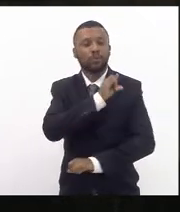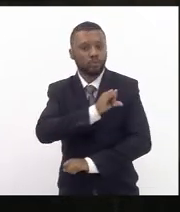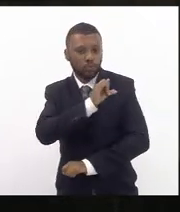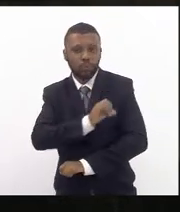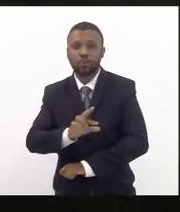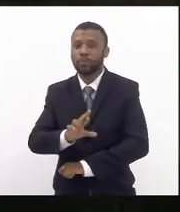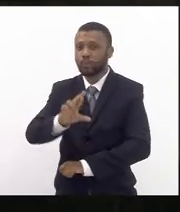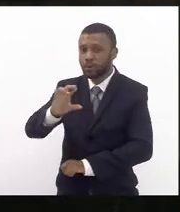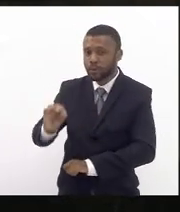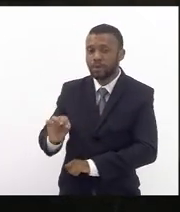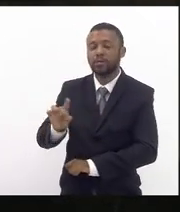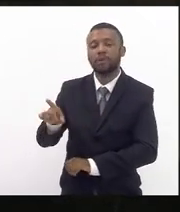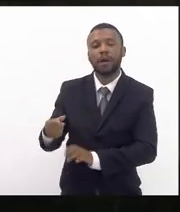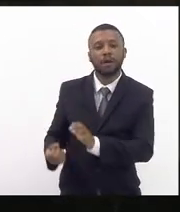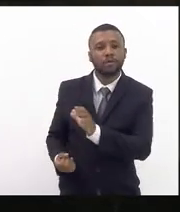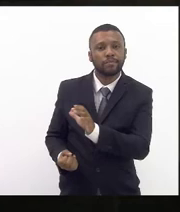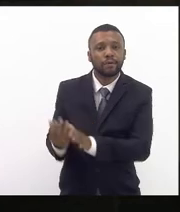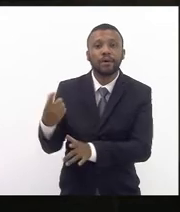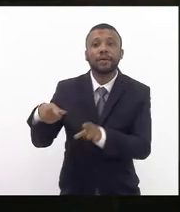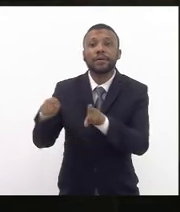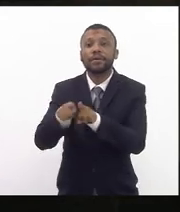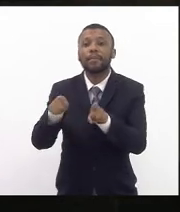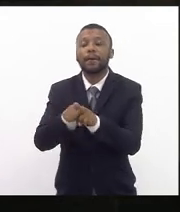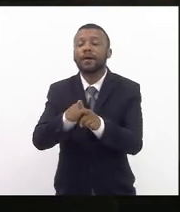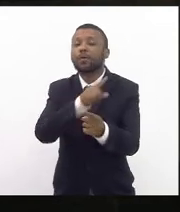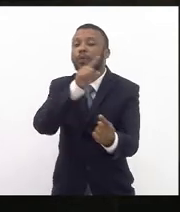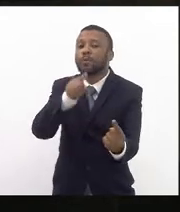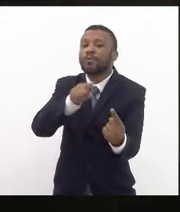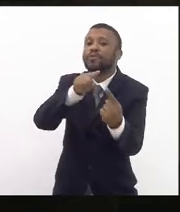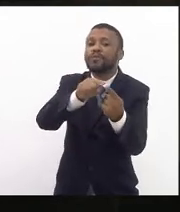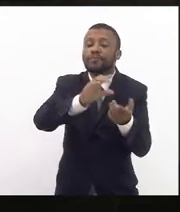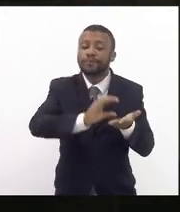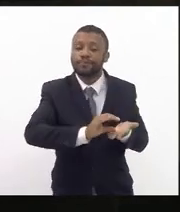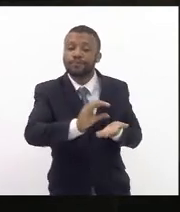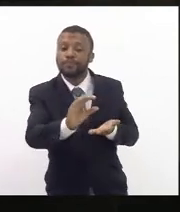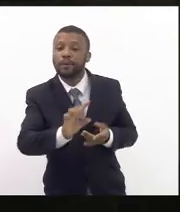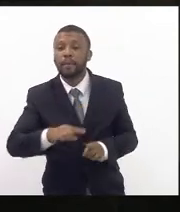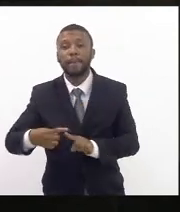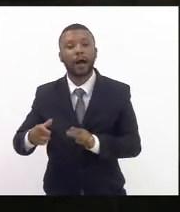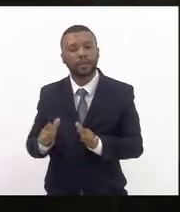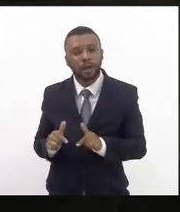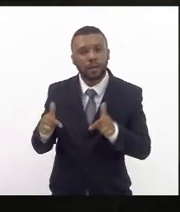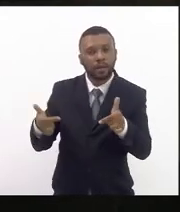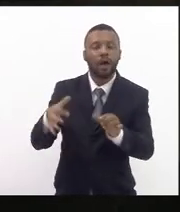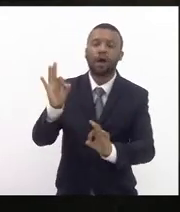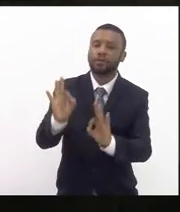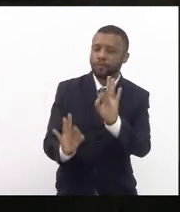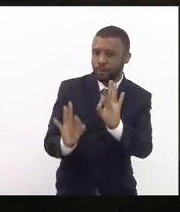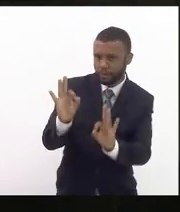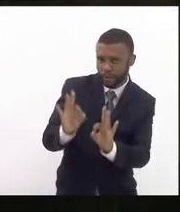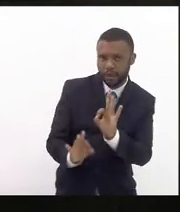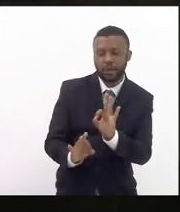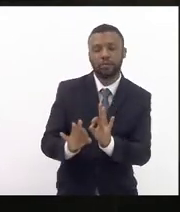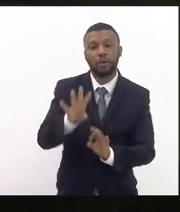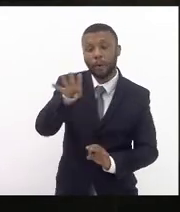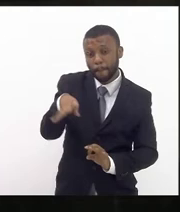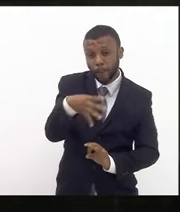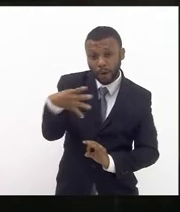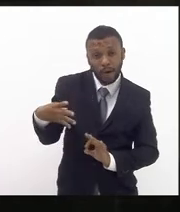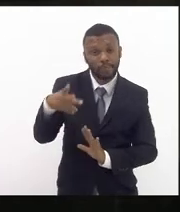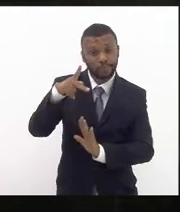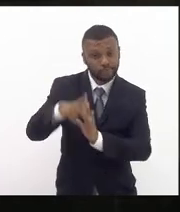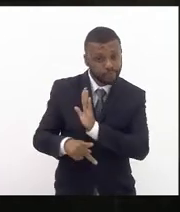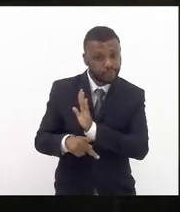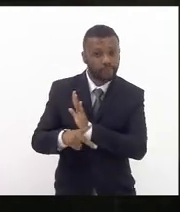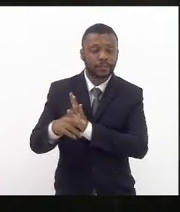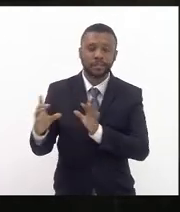sua origem e destino dos recursos e a execução dos programas, projetos e contratos que resultaram em dívida para